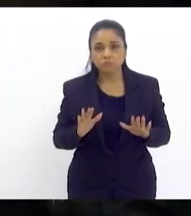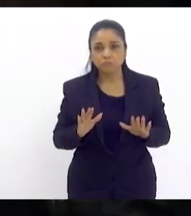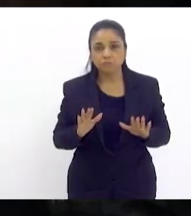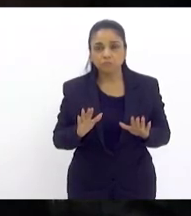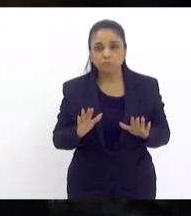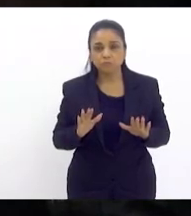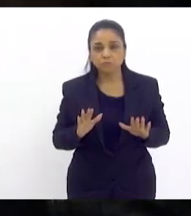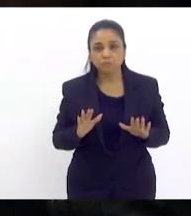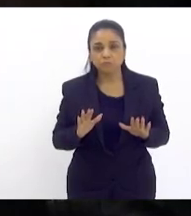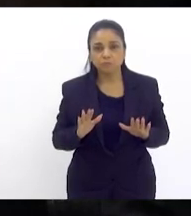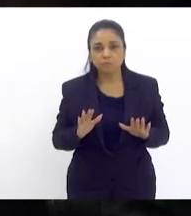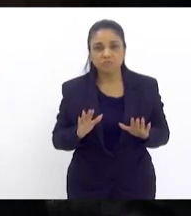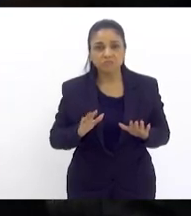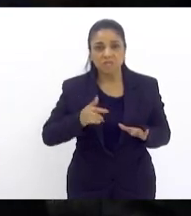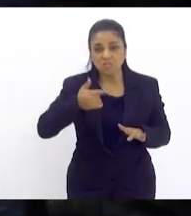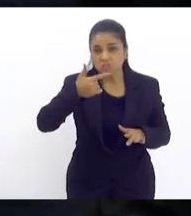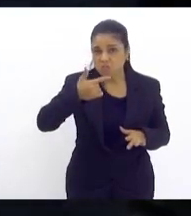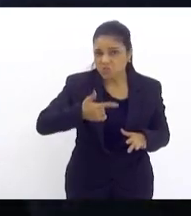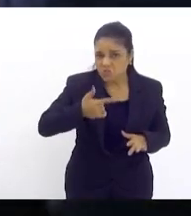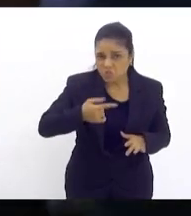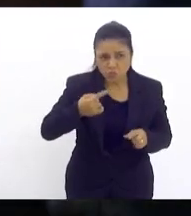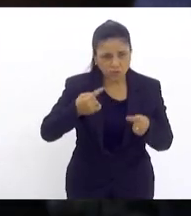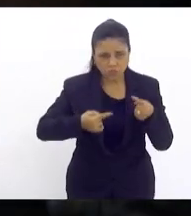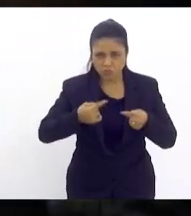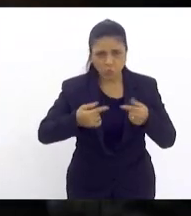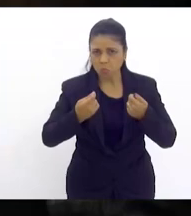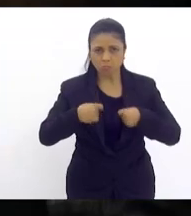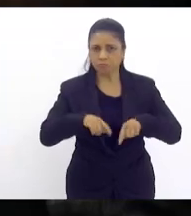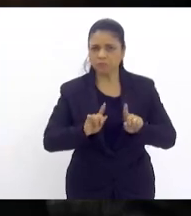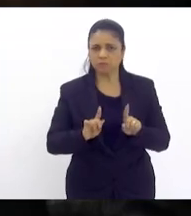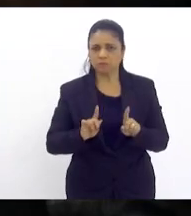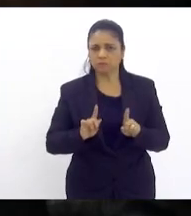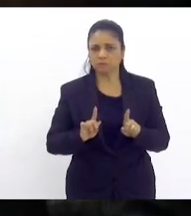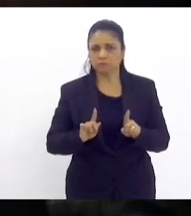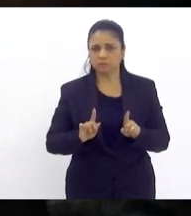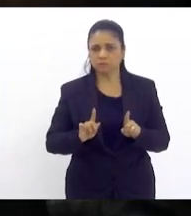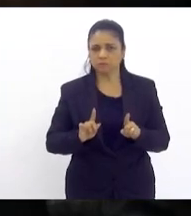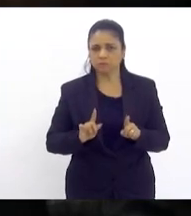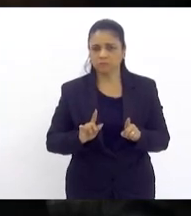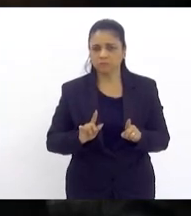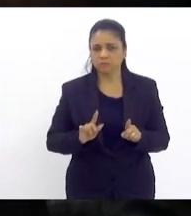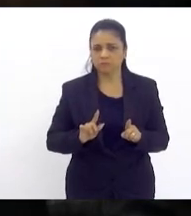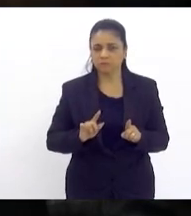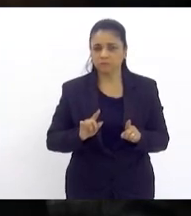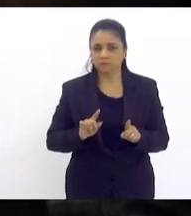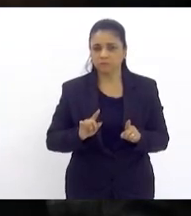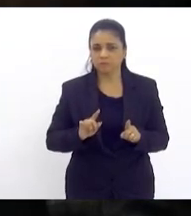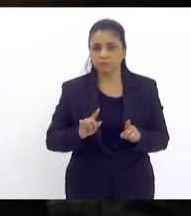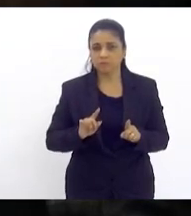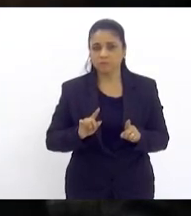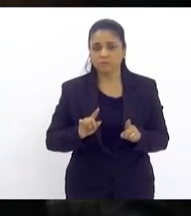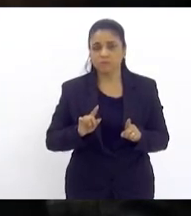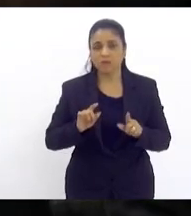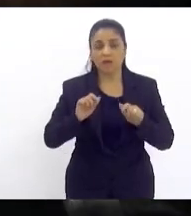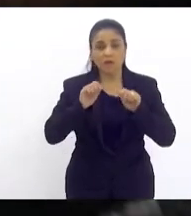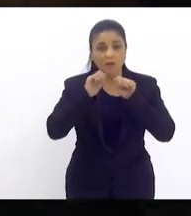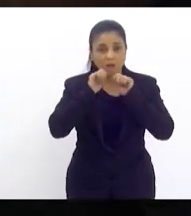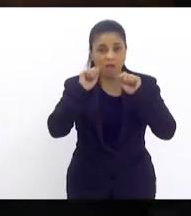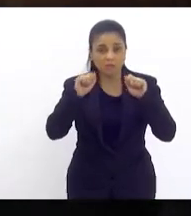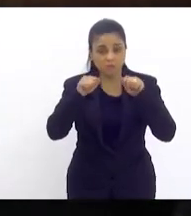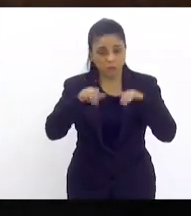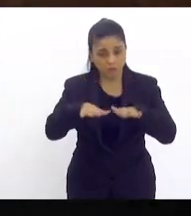e não precisaria uma segunda discussão porque foi levantada aqui por assessores no plenário